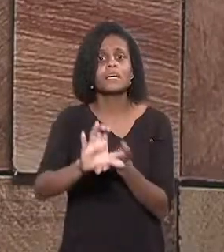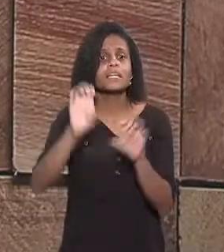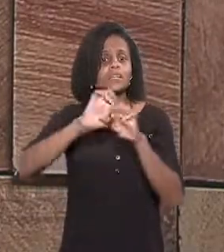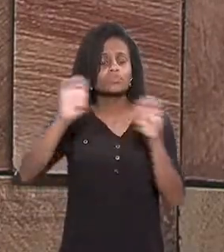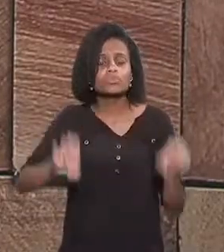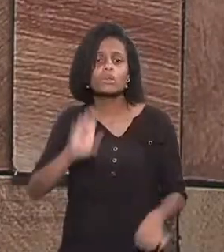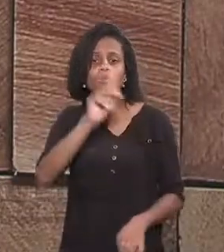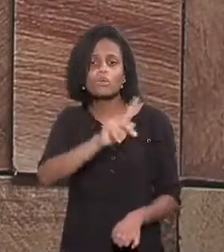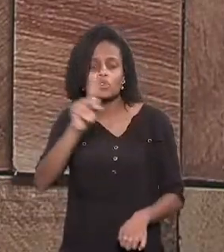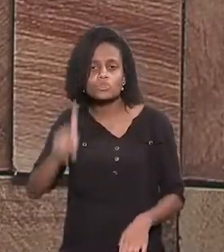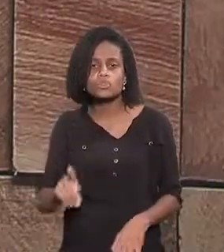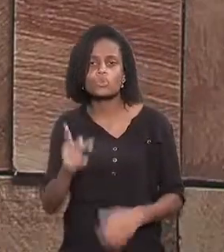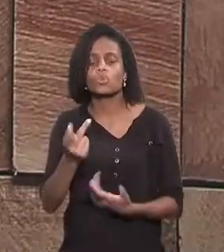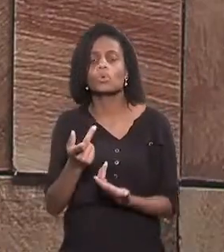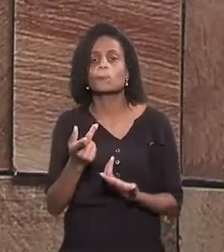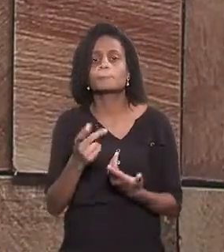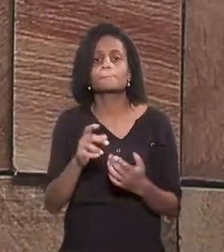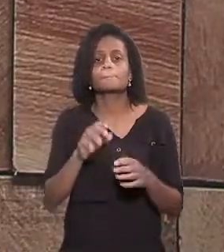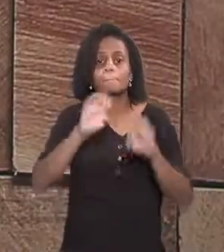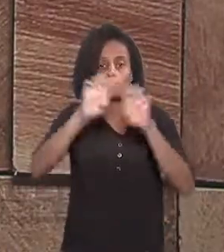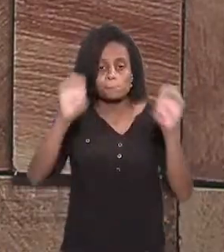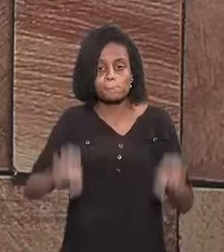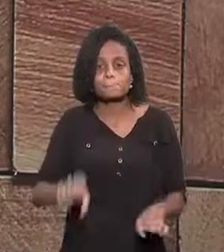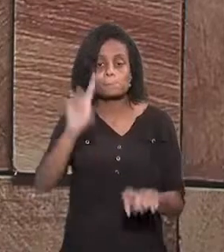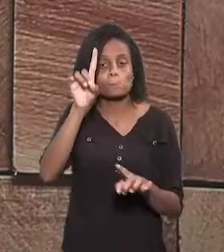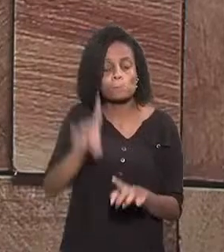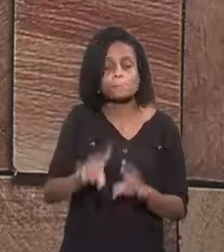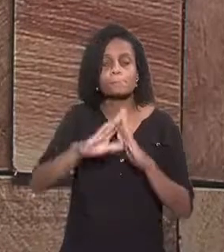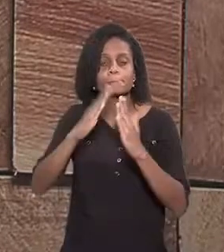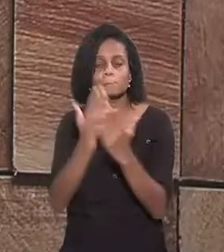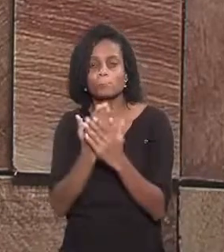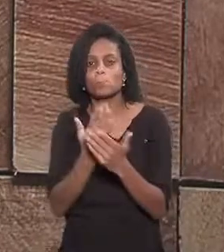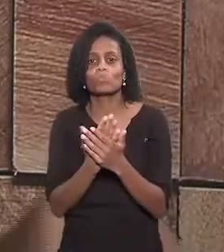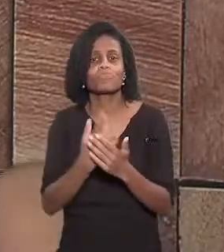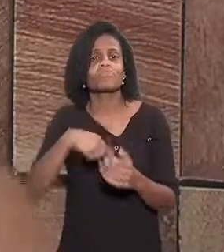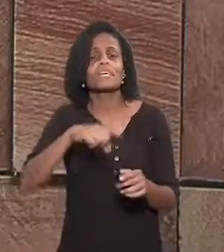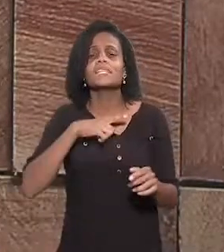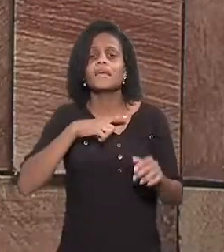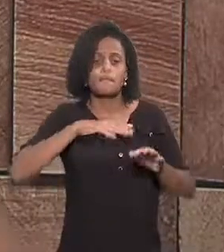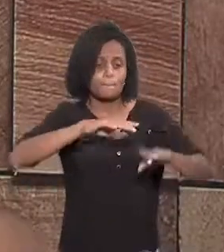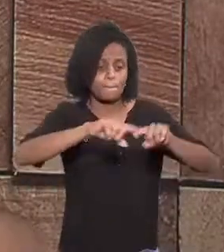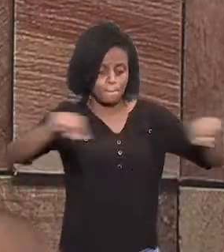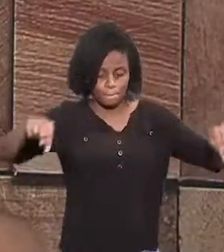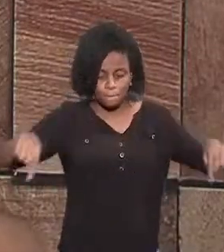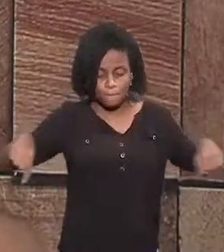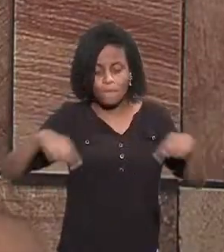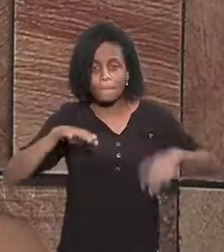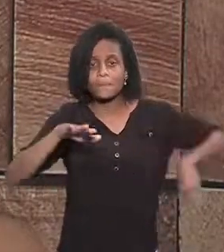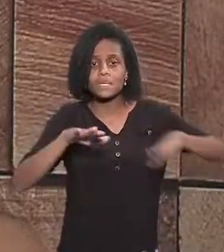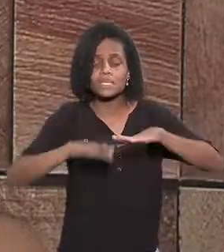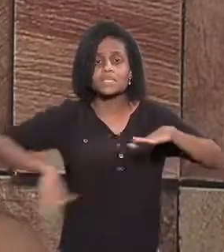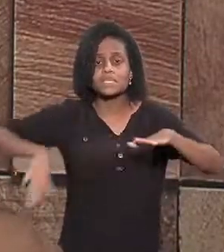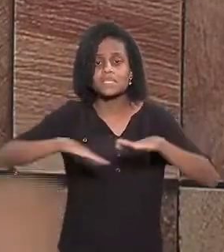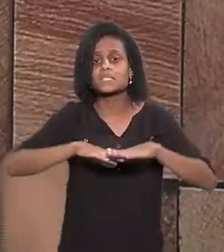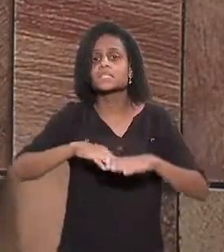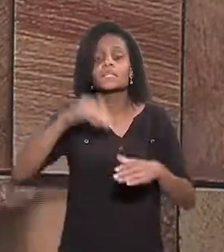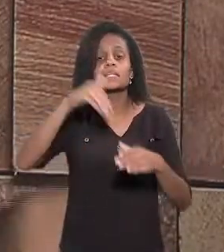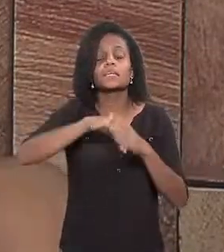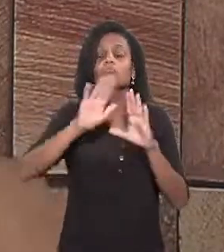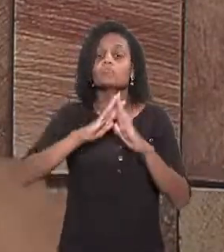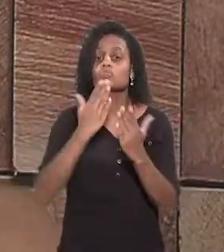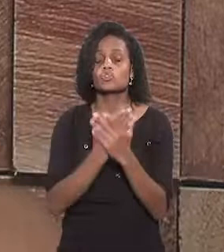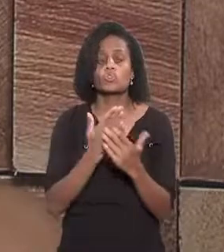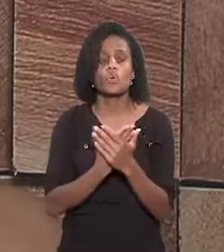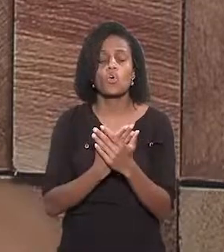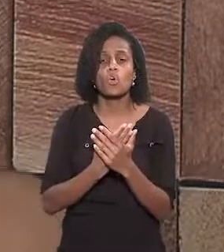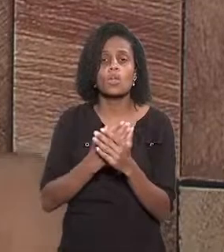estrutura do professor que está indo dar aula, na estrutura dos diretores da escola. A gente tem piscina no Complexo do Alemão, dentro